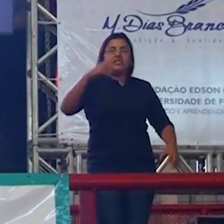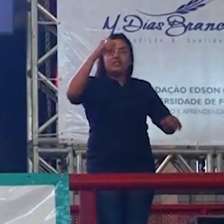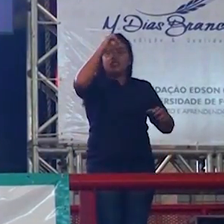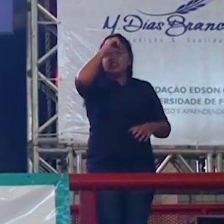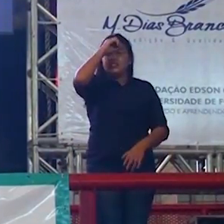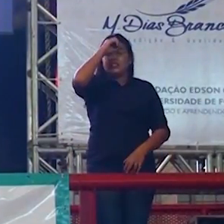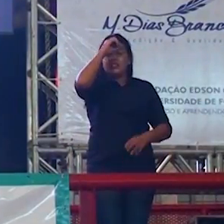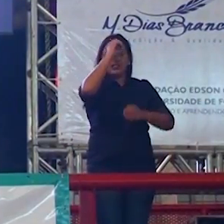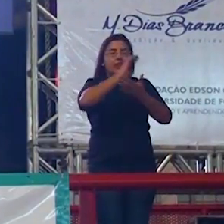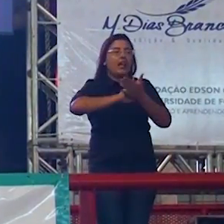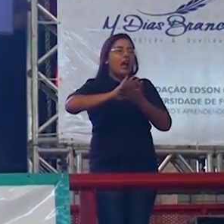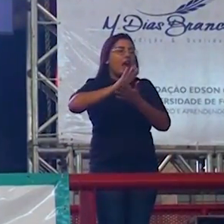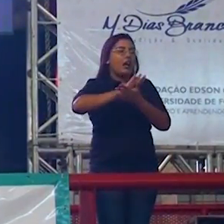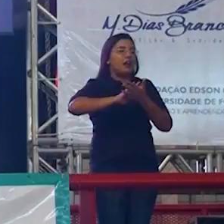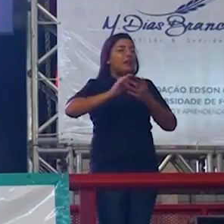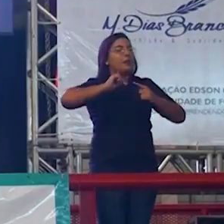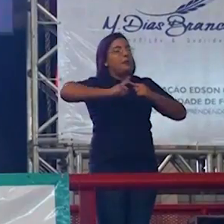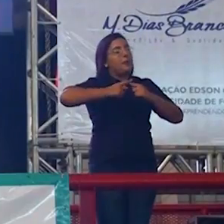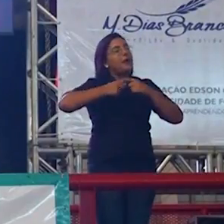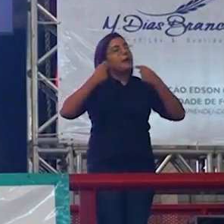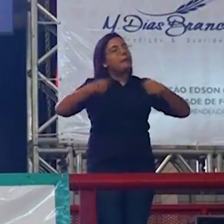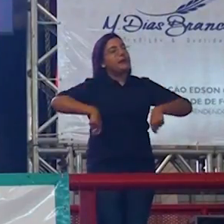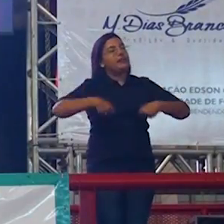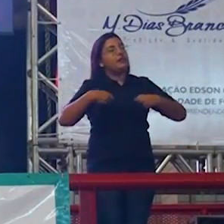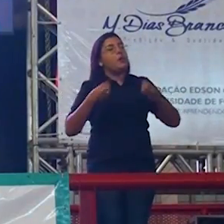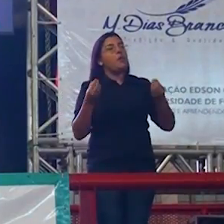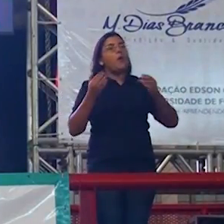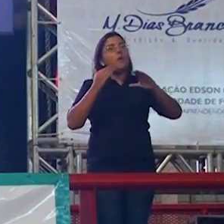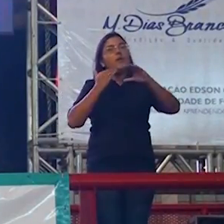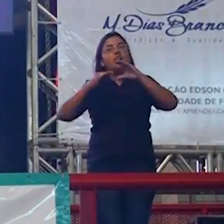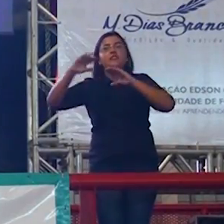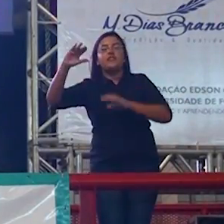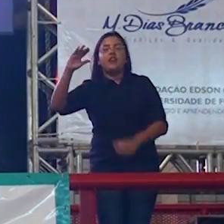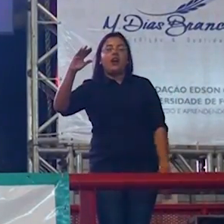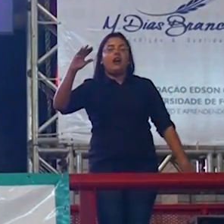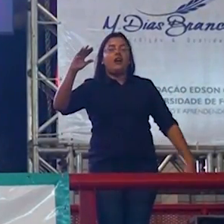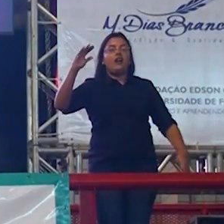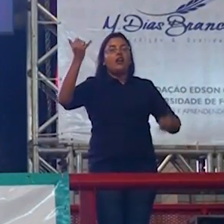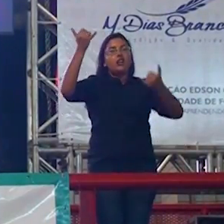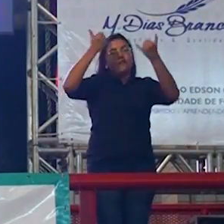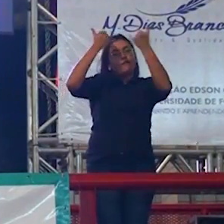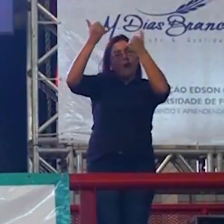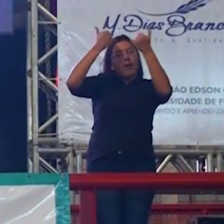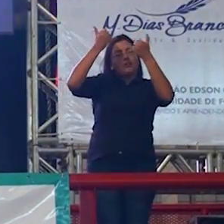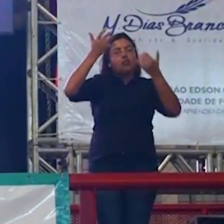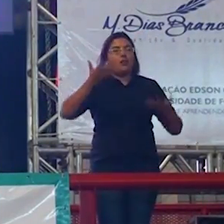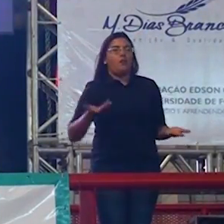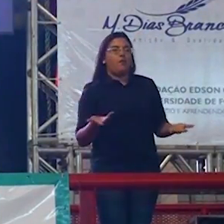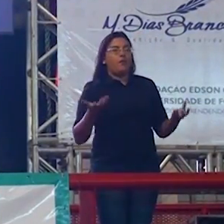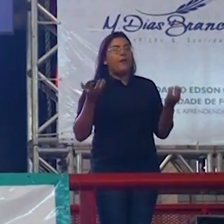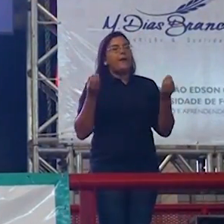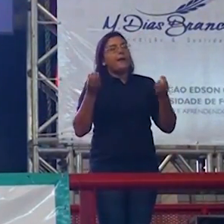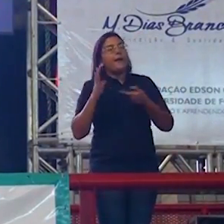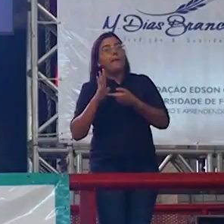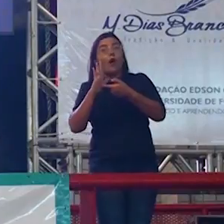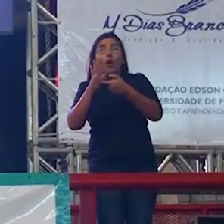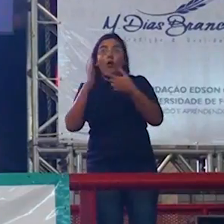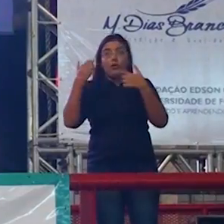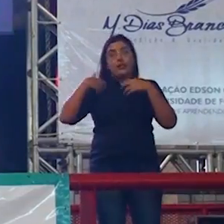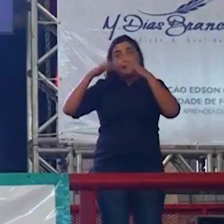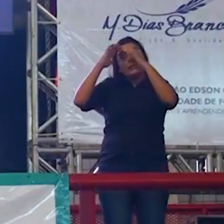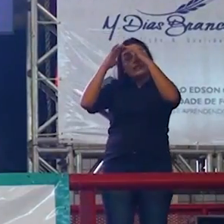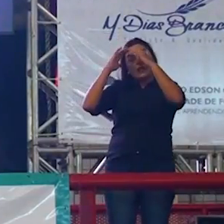nada. E aí nós teremos como enviar uma informação para o nosso cérebro, mostrando para ele o que não pode ser